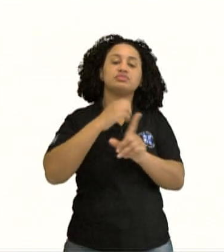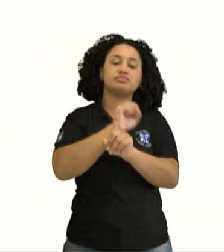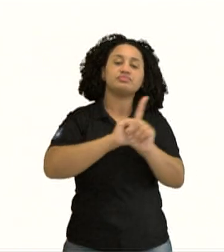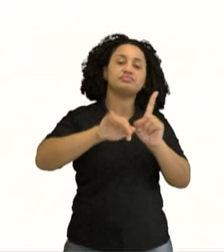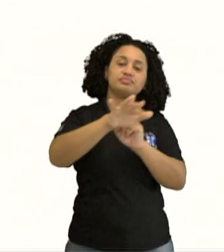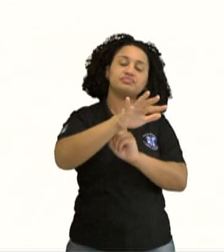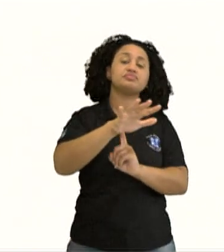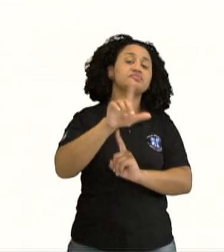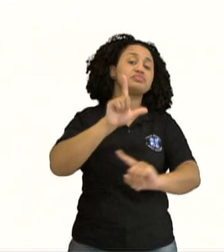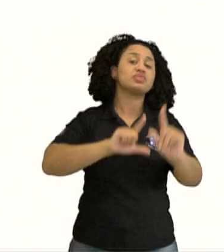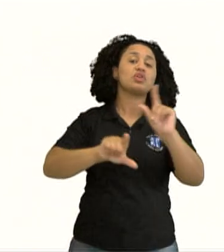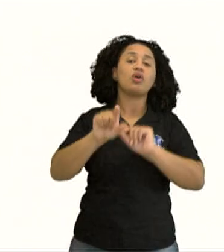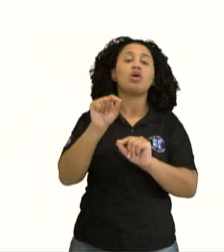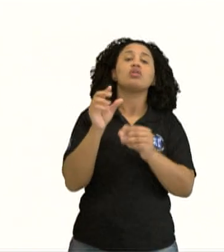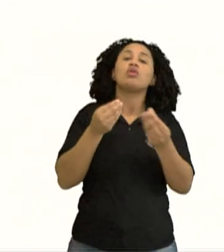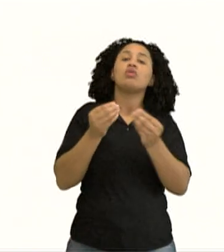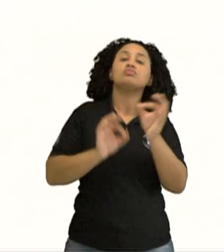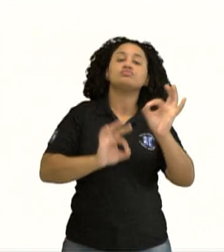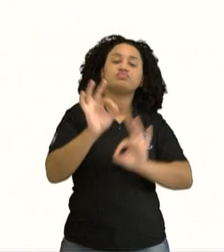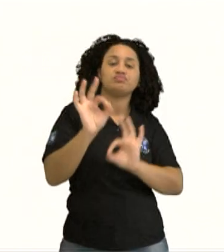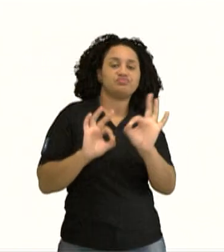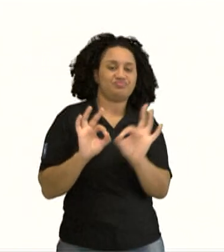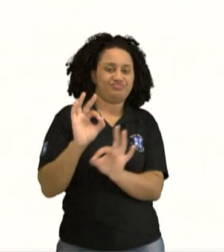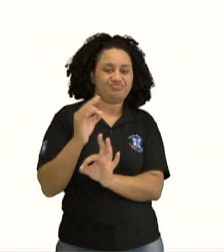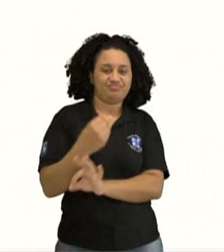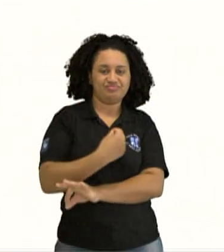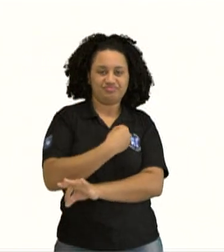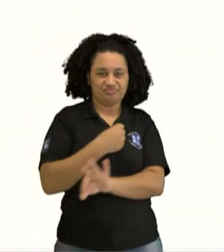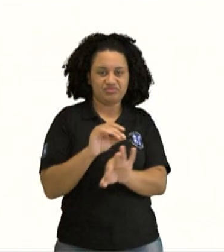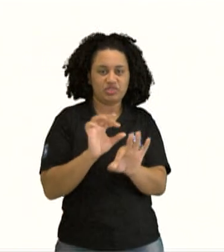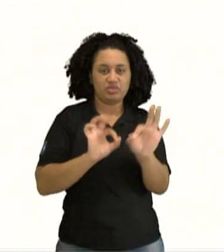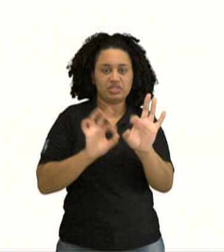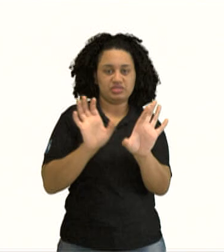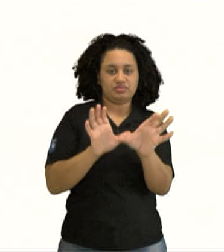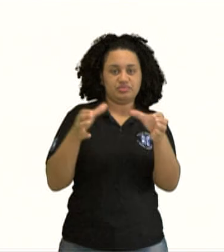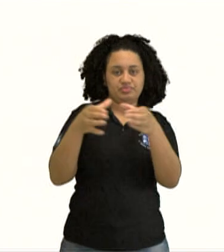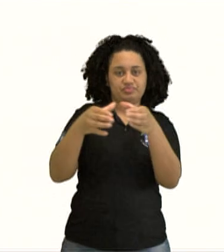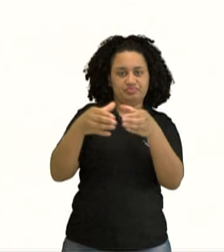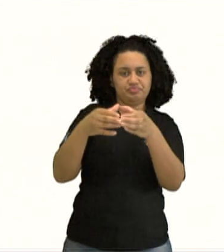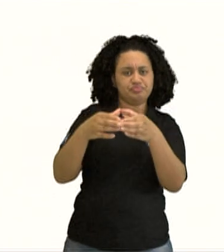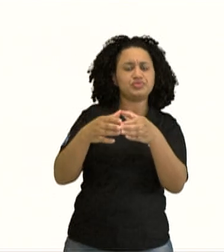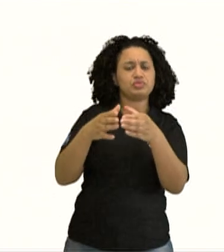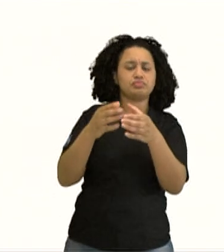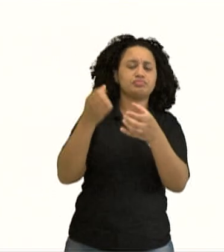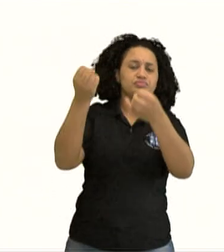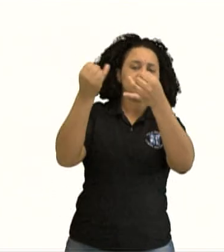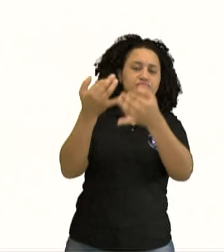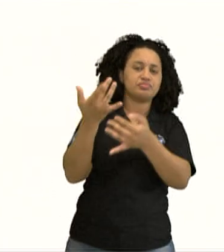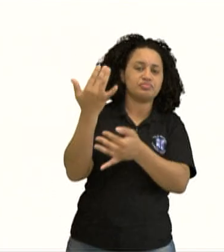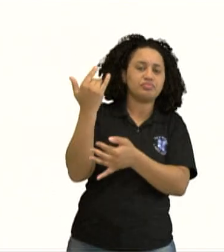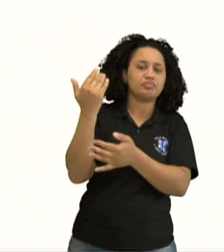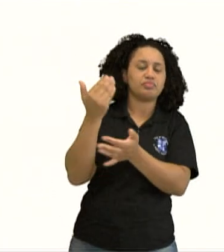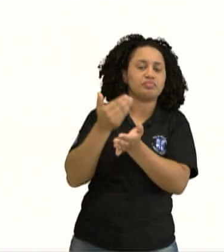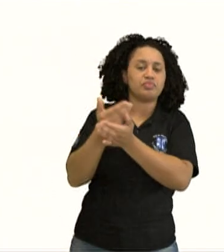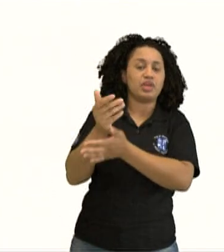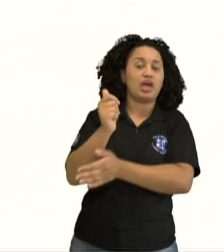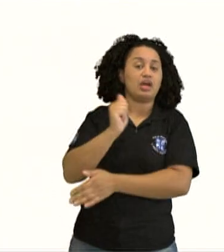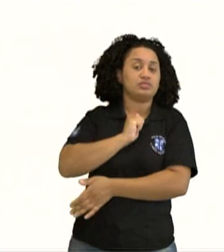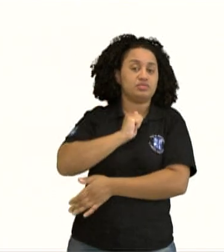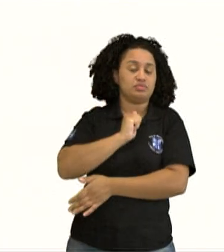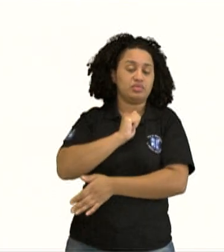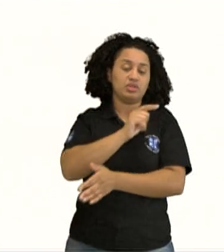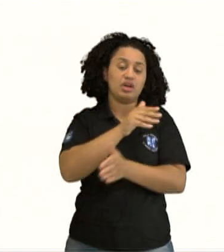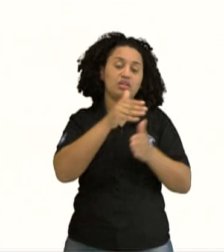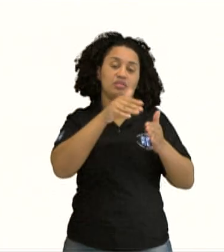para viver e organizar a sua coletividade. Então, como eu falei no início, a antropologia é um dos ramos